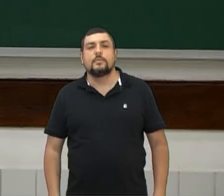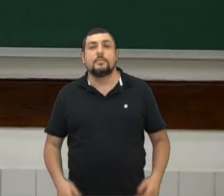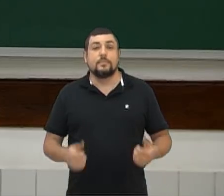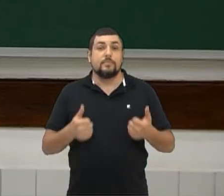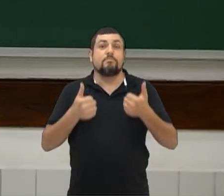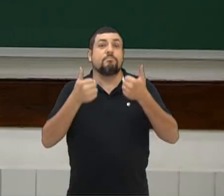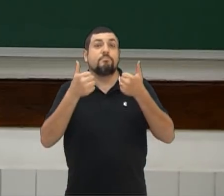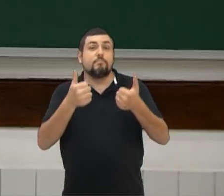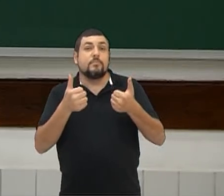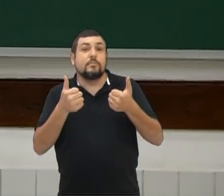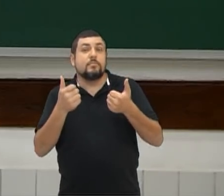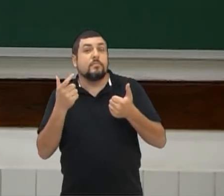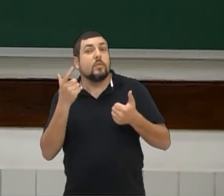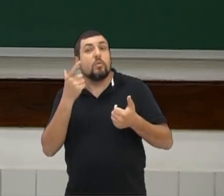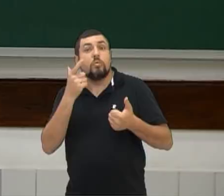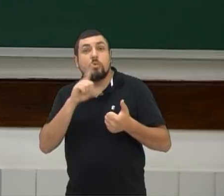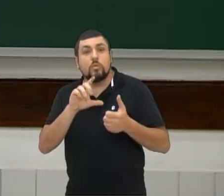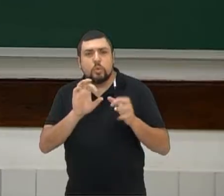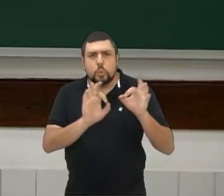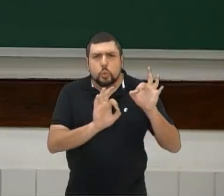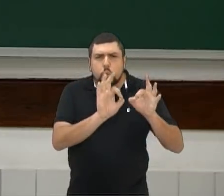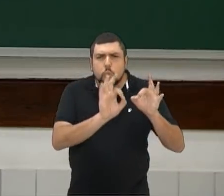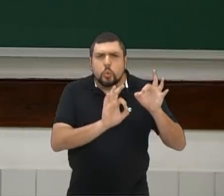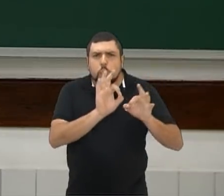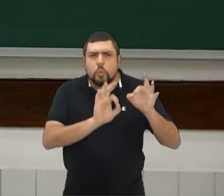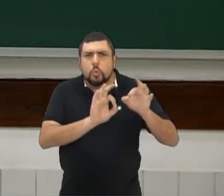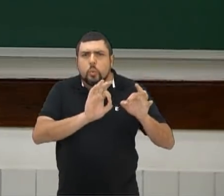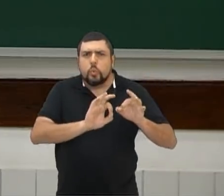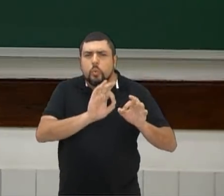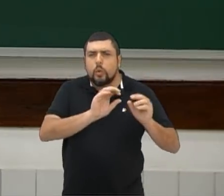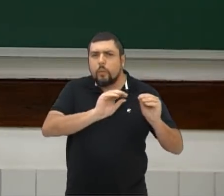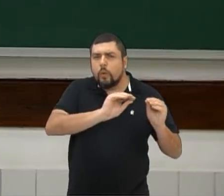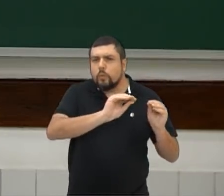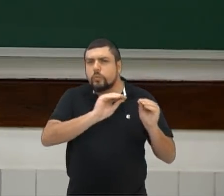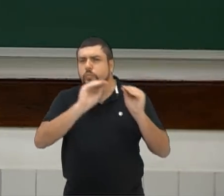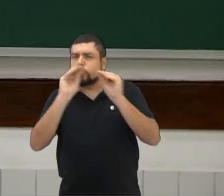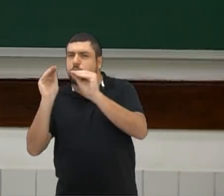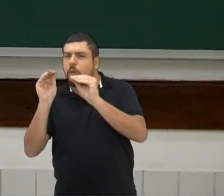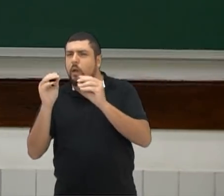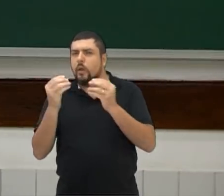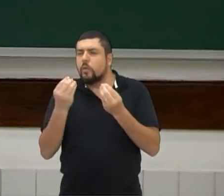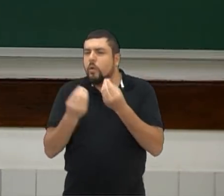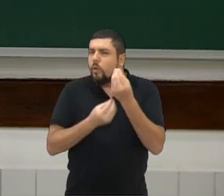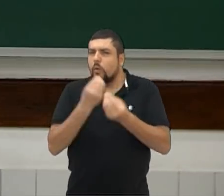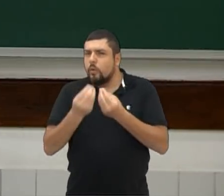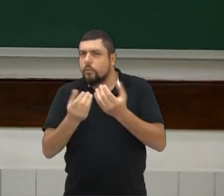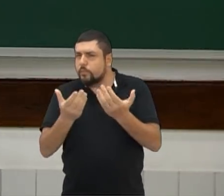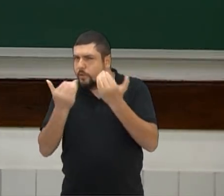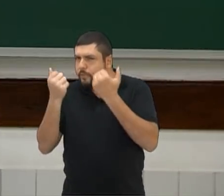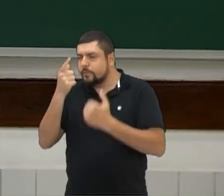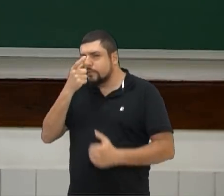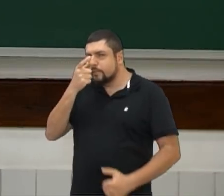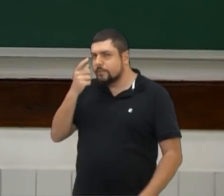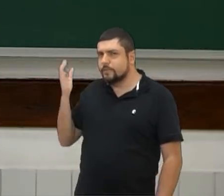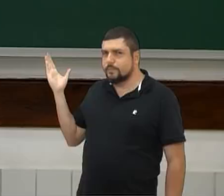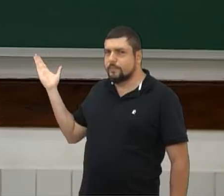Então, alunos, conseguiram identificar ali a ampliação? Vem com o professor, vamos verificar aqui na tela. Veja,